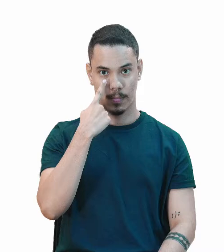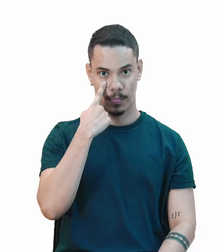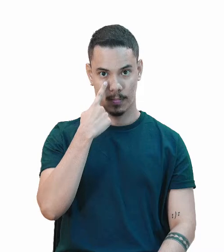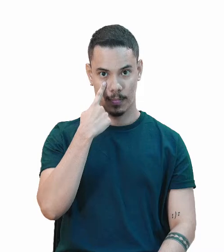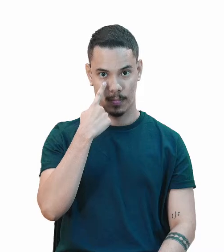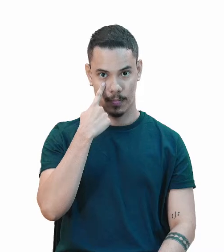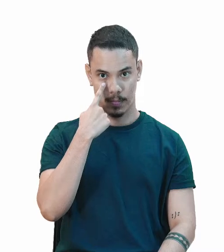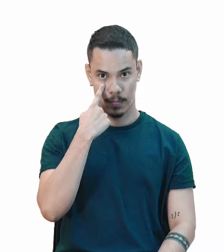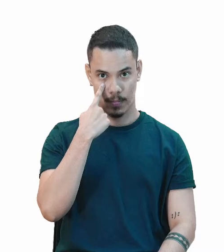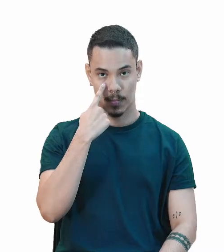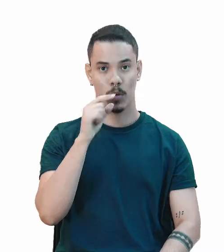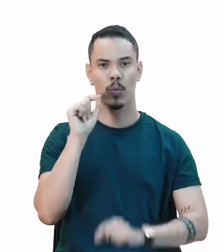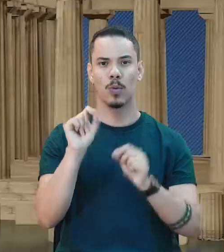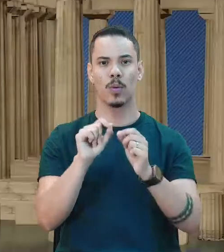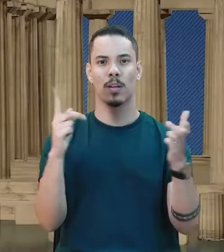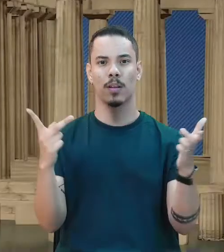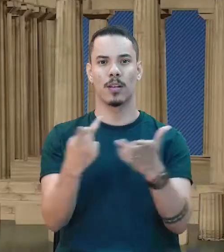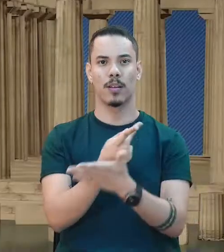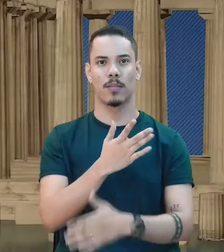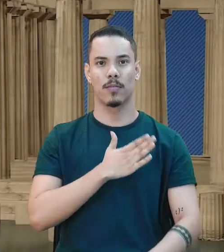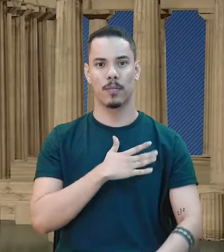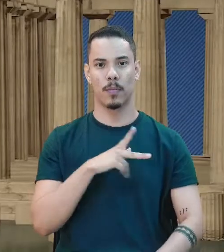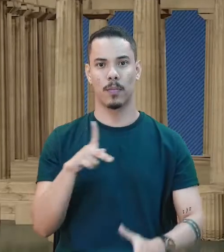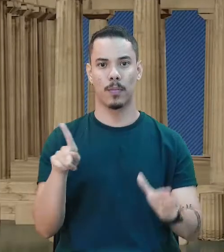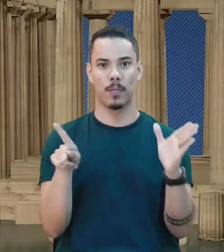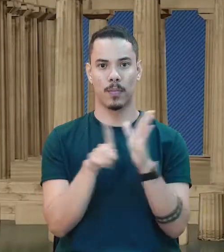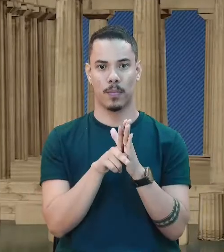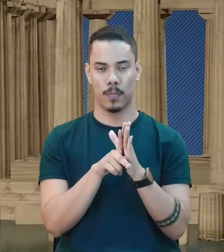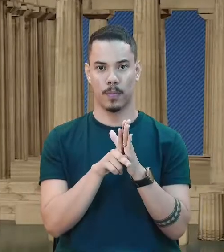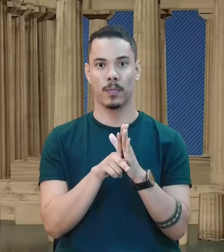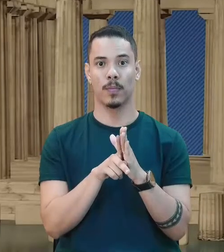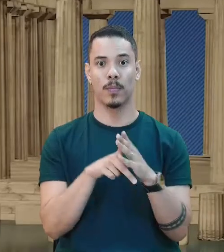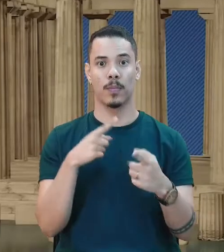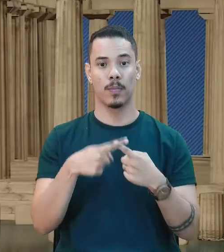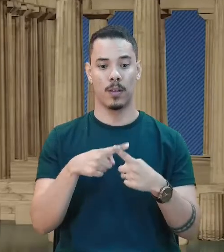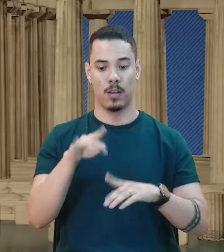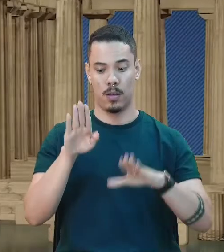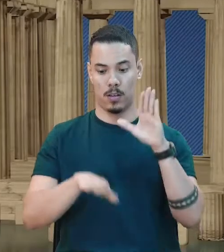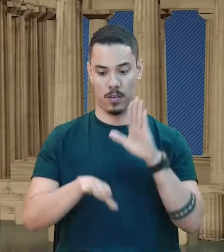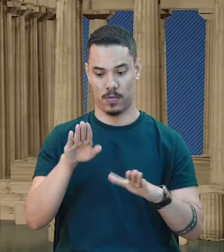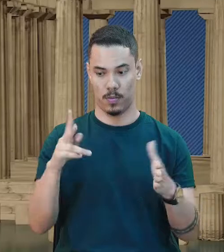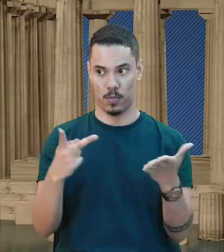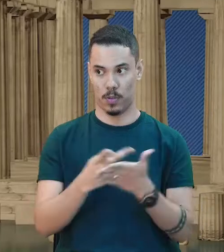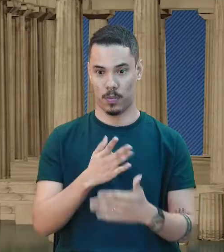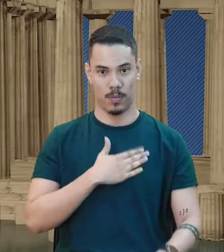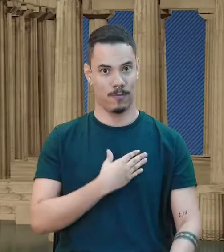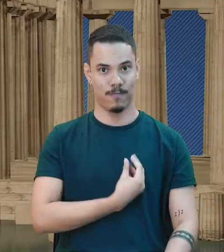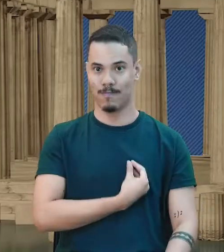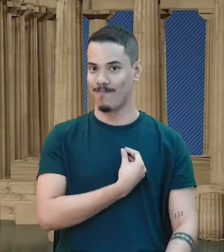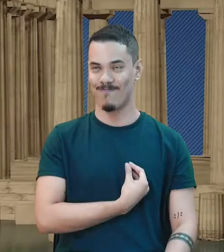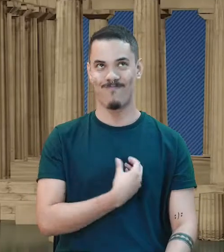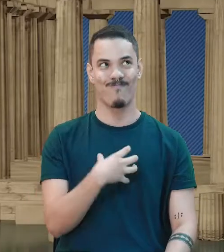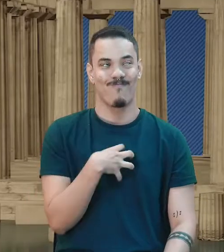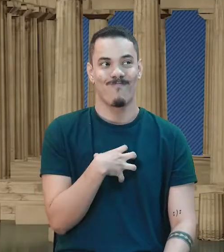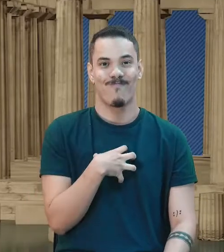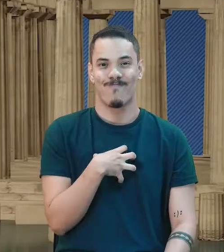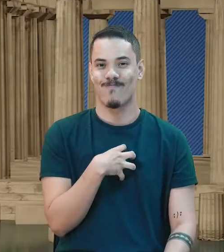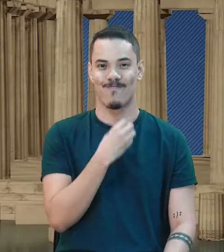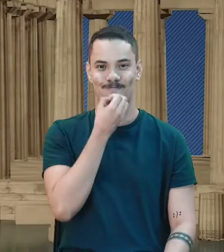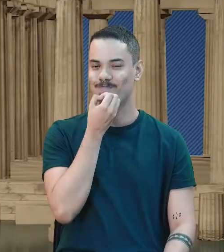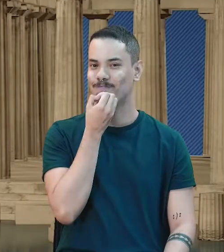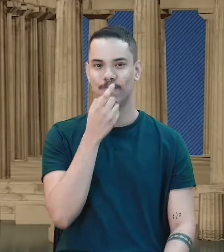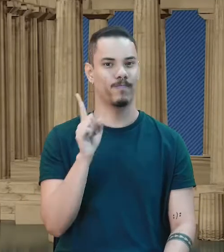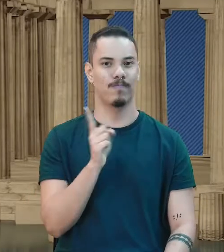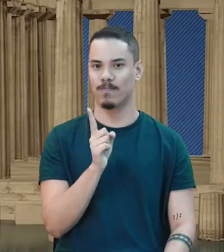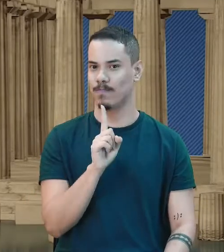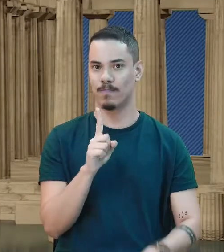fatores que acontecem em nossa vida? Muitas vezes, aquilo que acontece na nossa vida é algo que não nos agrada.